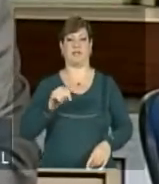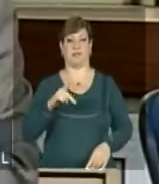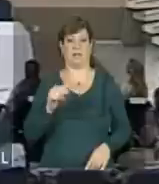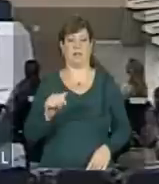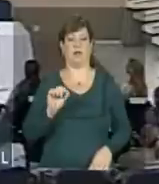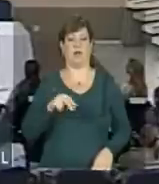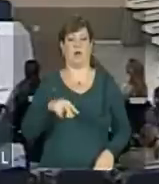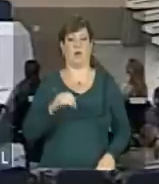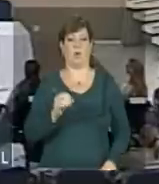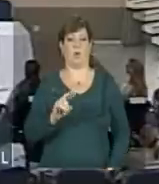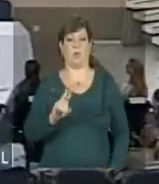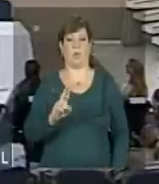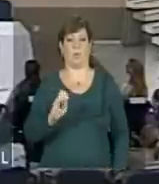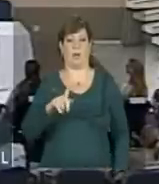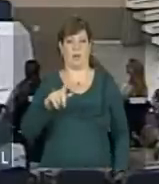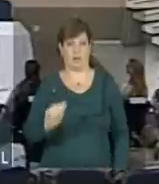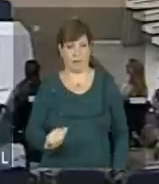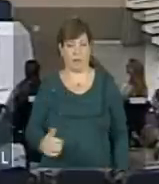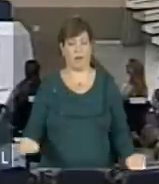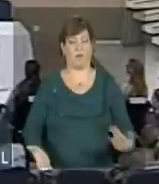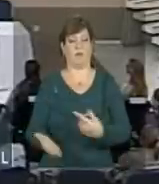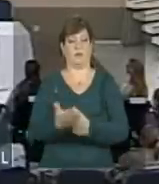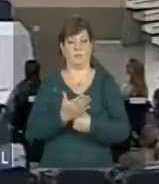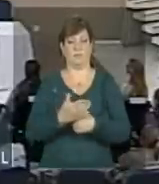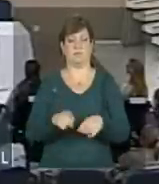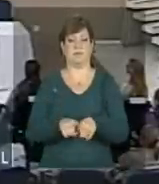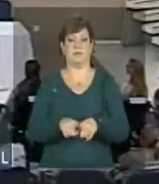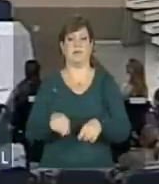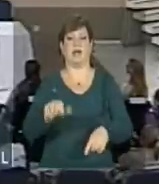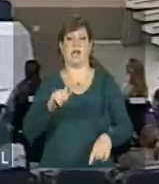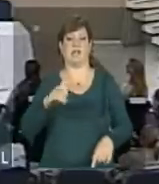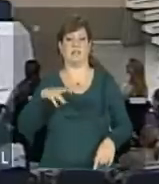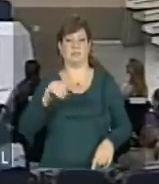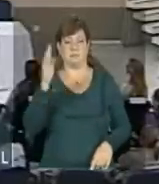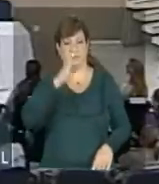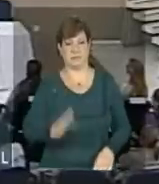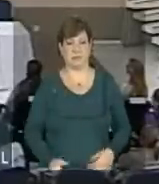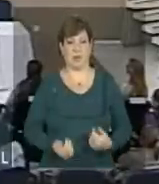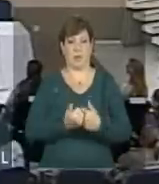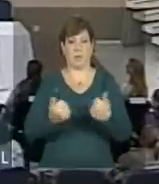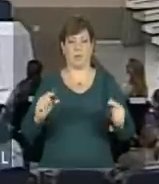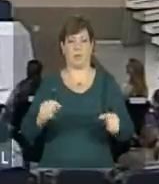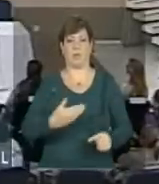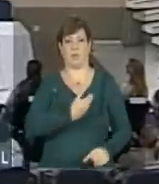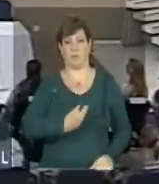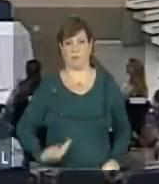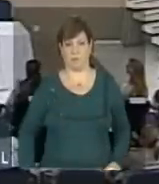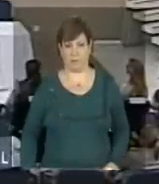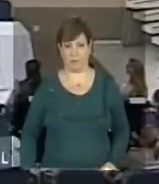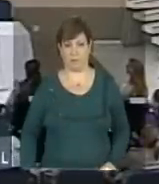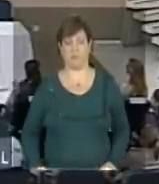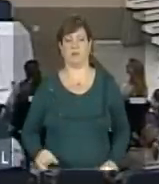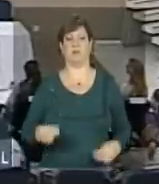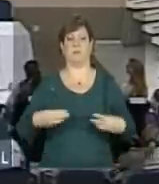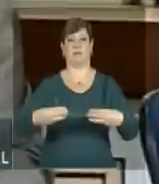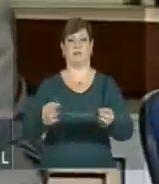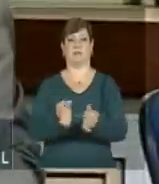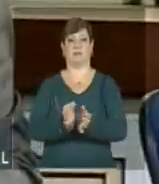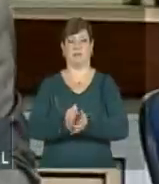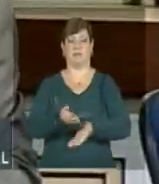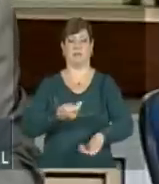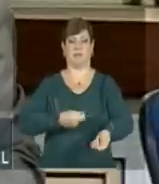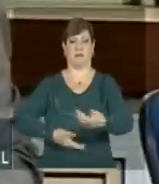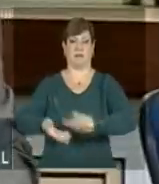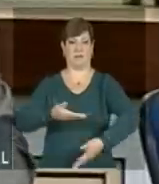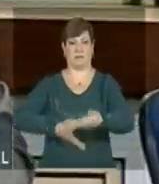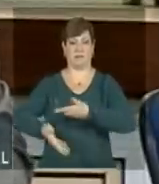também neste ano está contribuindo conosco, e a Agência Brasileira de Cooperação do Governo do Ministério das Relações Exteriores do